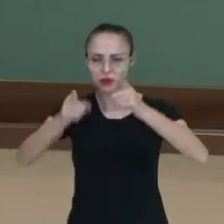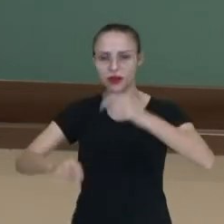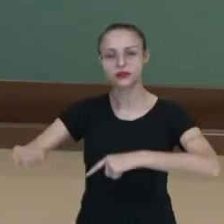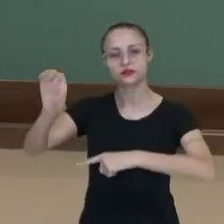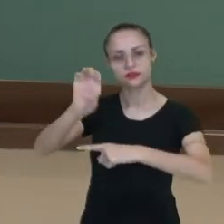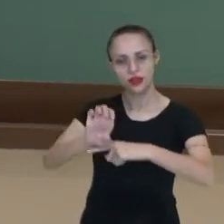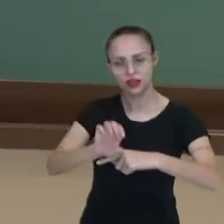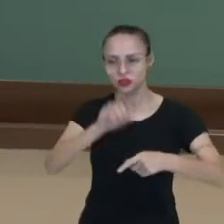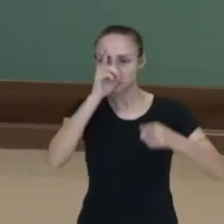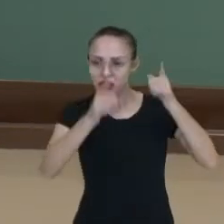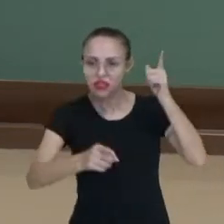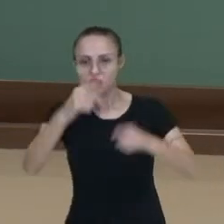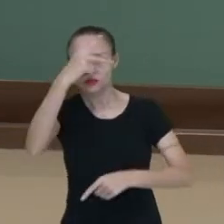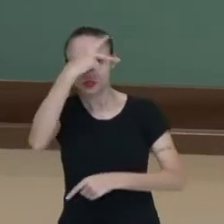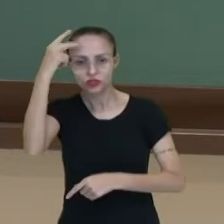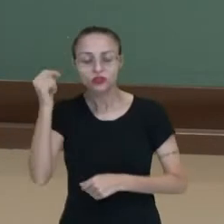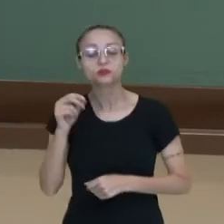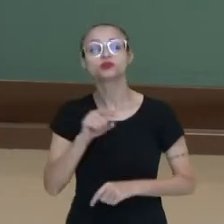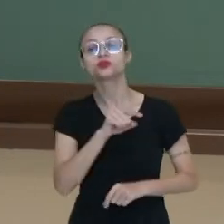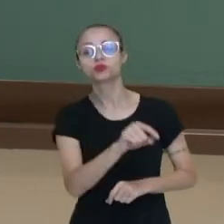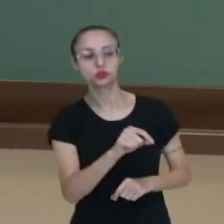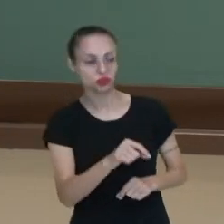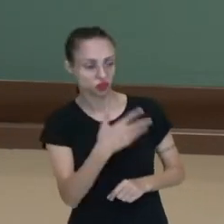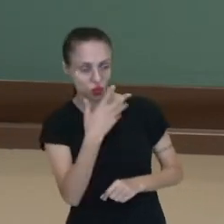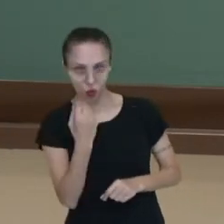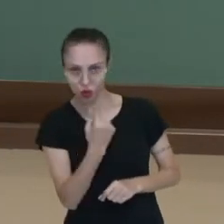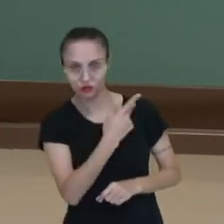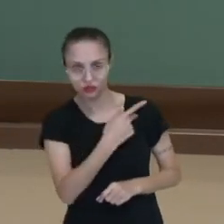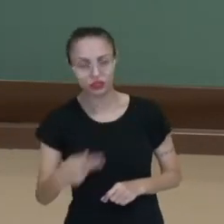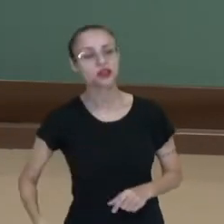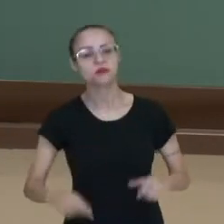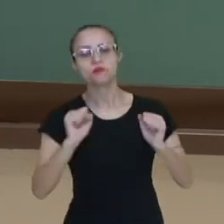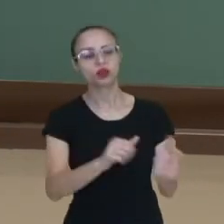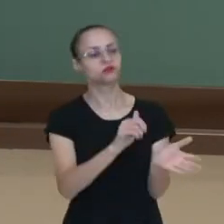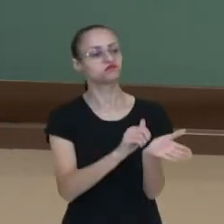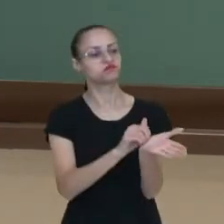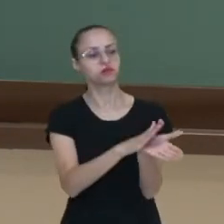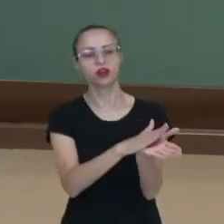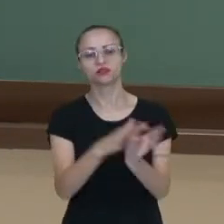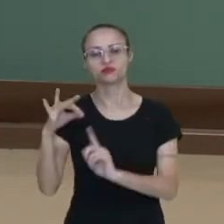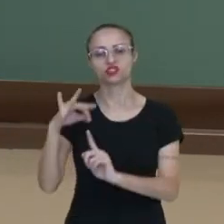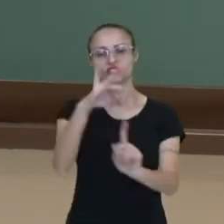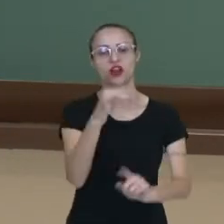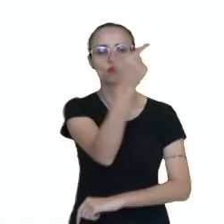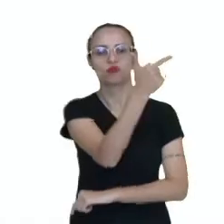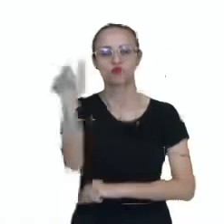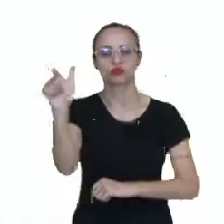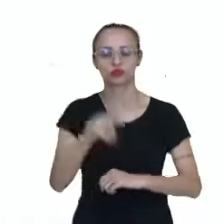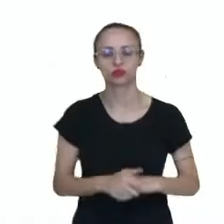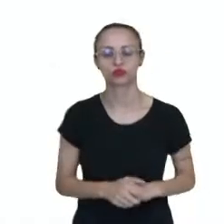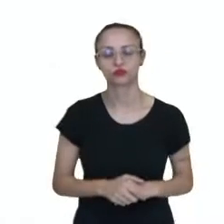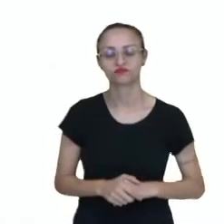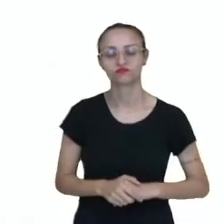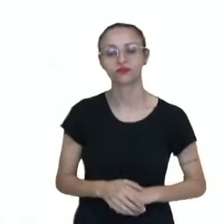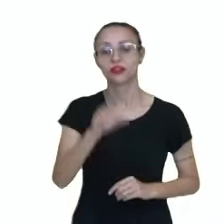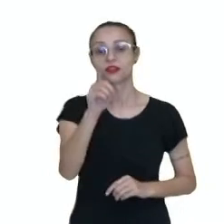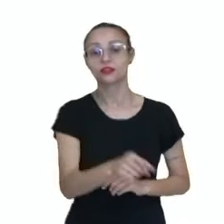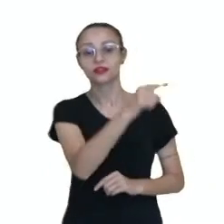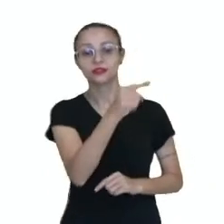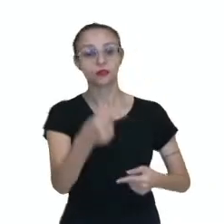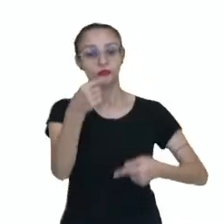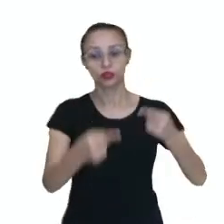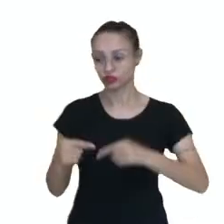algum governador, algum município desagradasse ao presidente, ele poderia demitir e indicar um outro. Caçar políticos eleitos